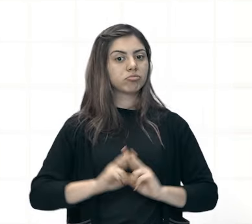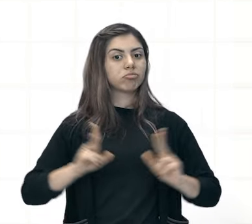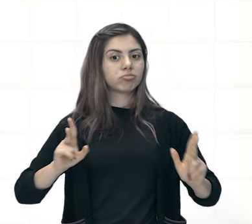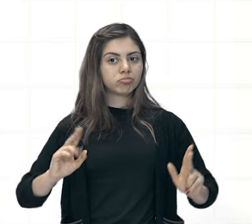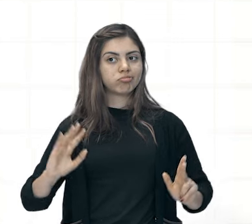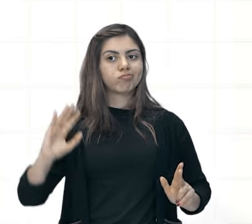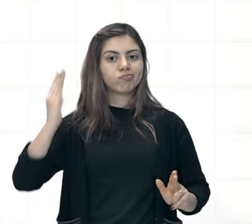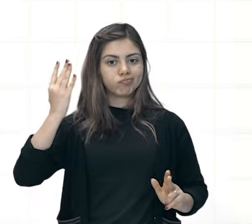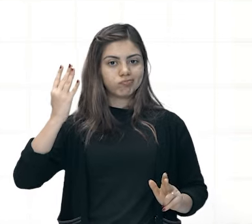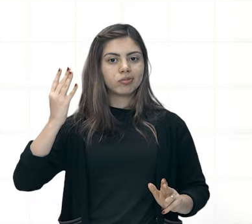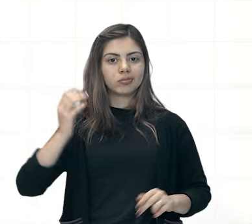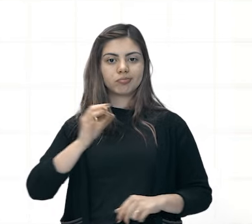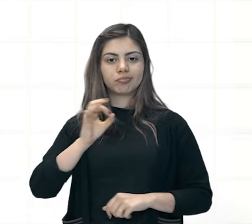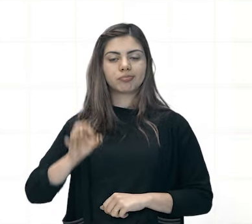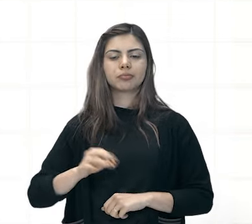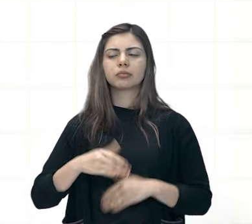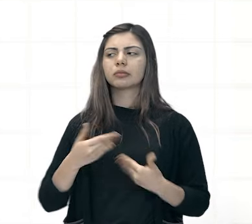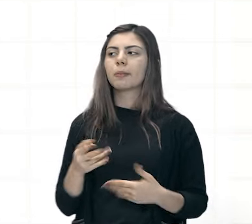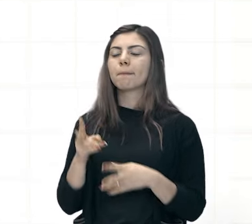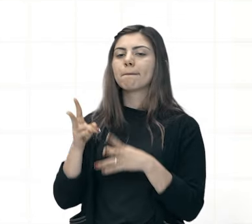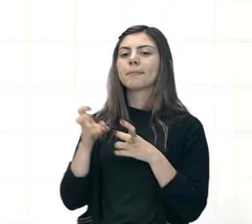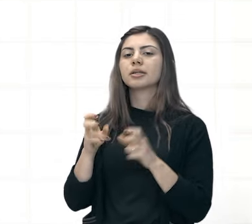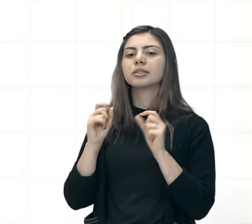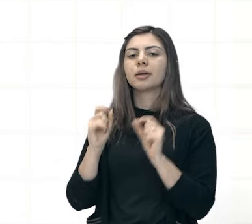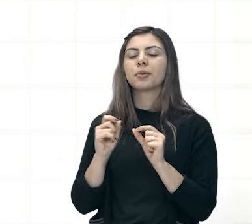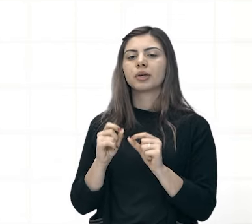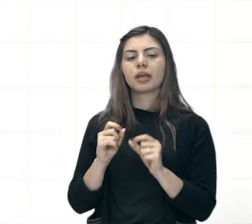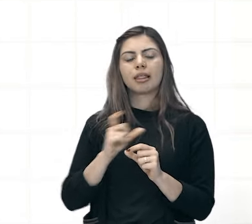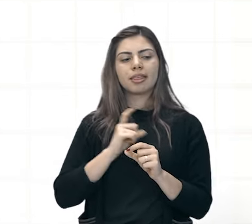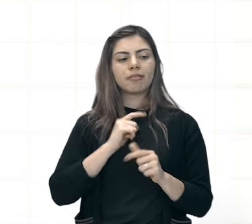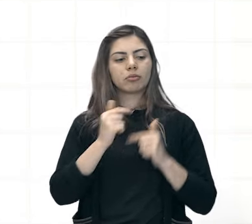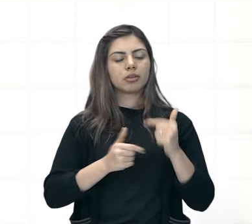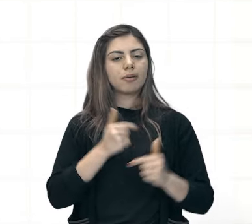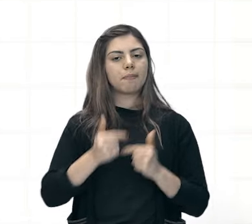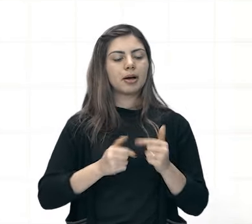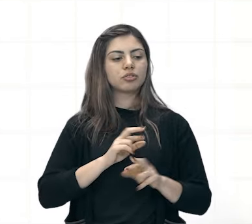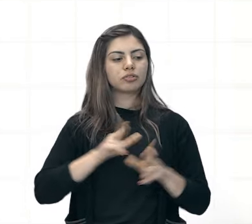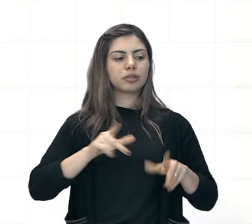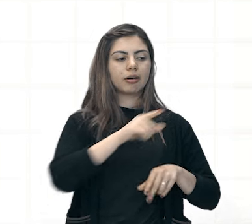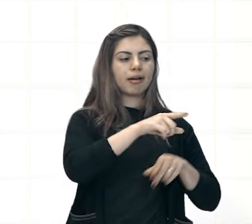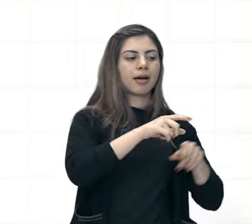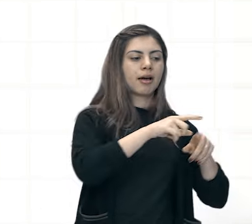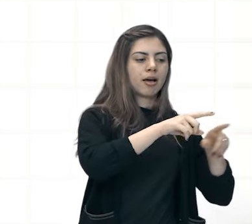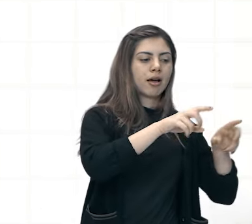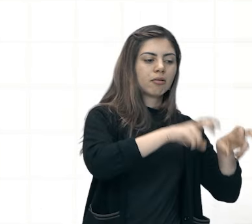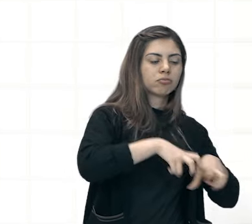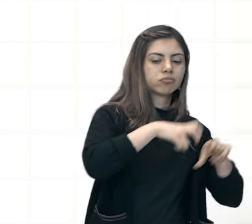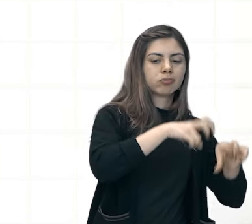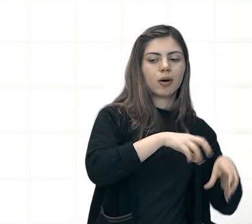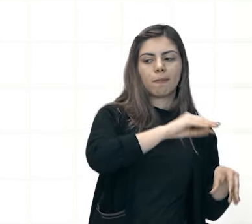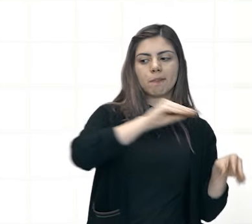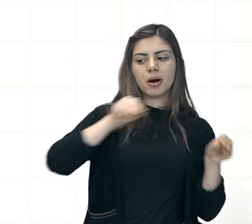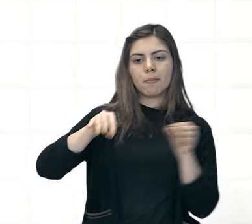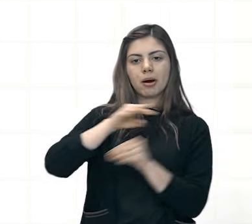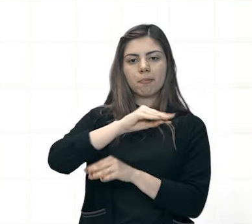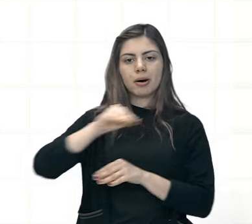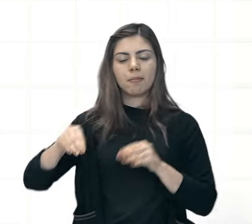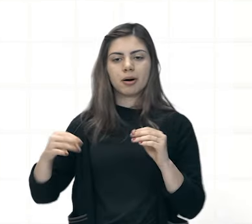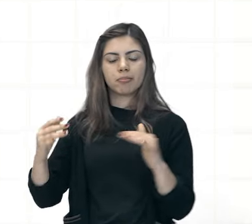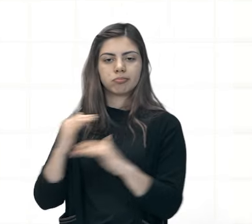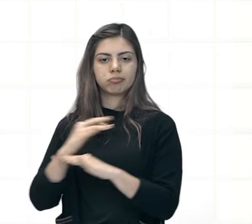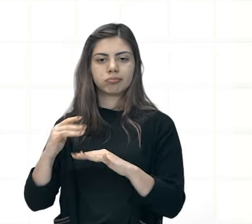acontecer aí. Percebam que as relações começam a mudar. As pessoas começam a vir do campo para as grandes cidades, tá?